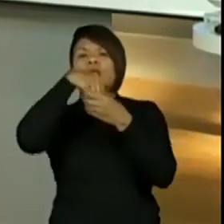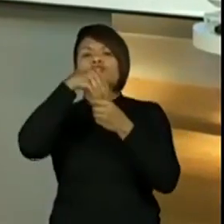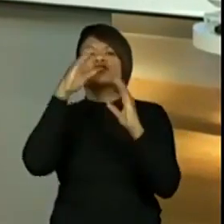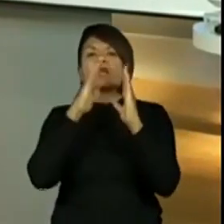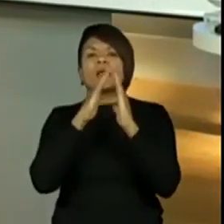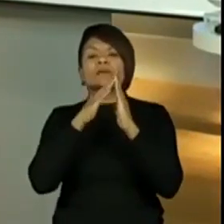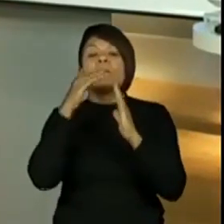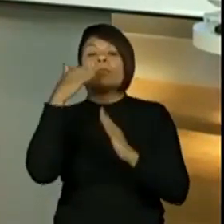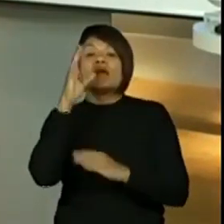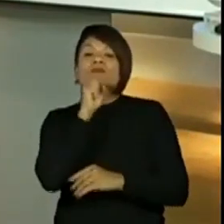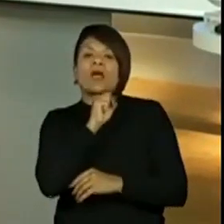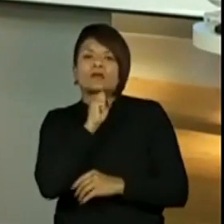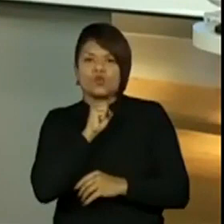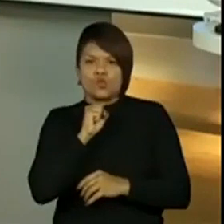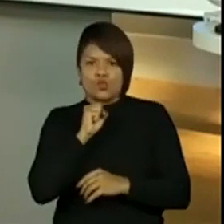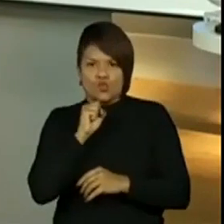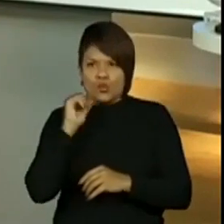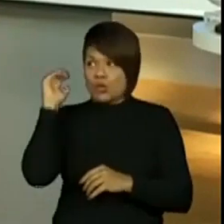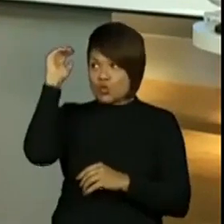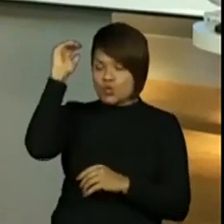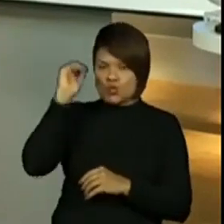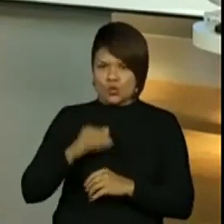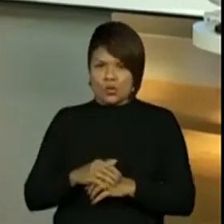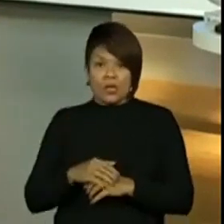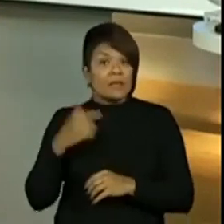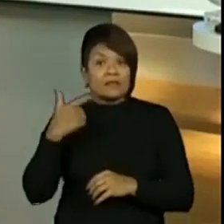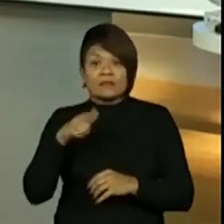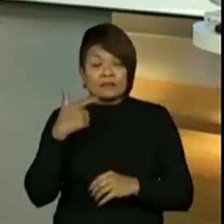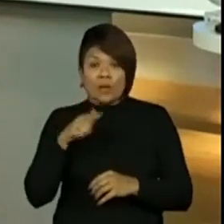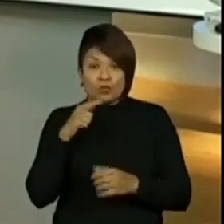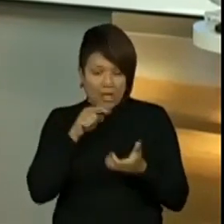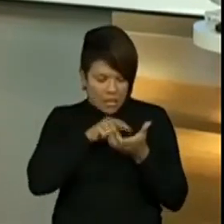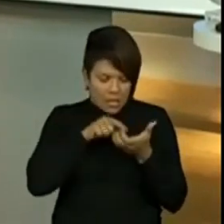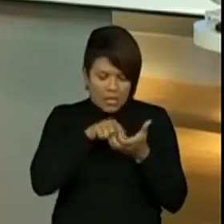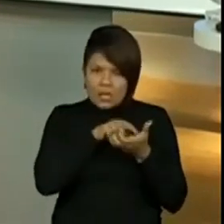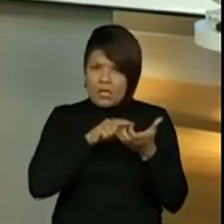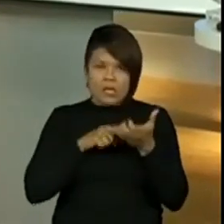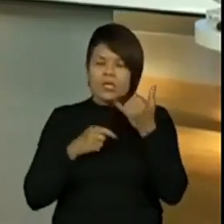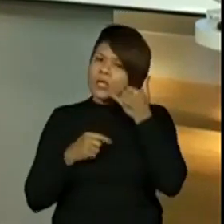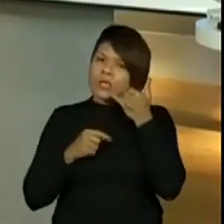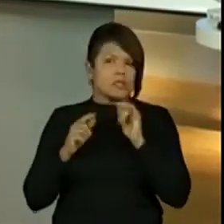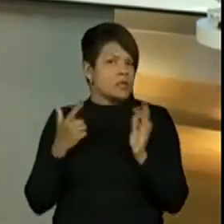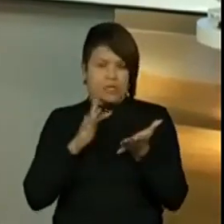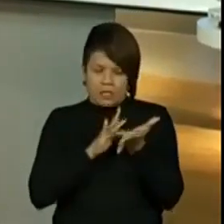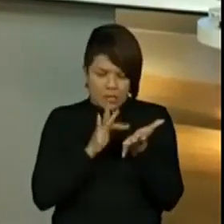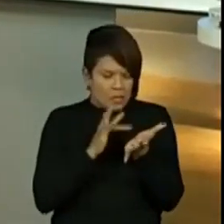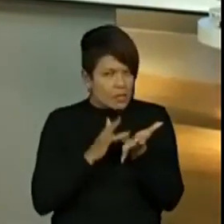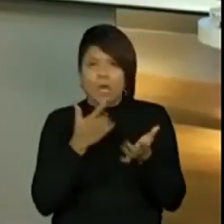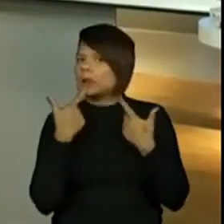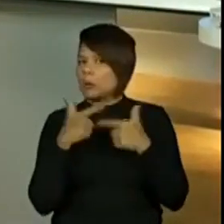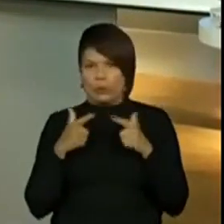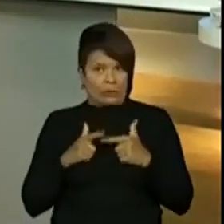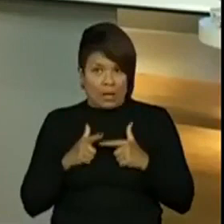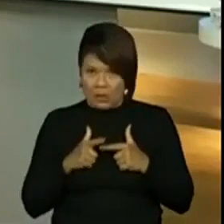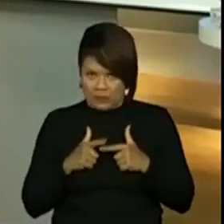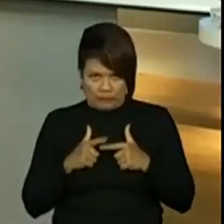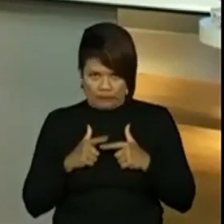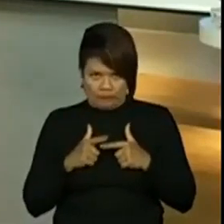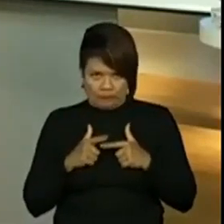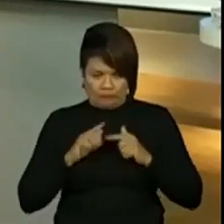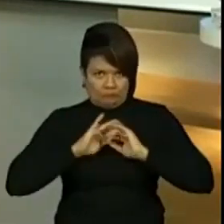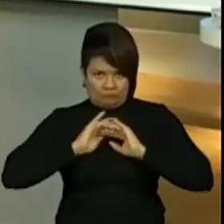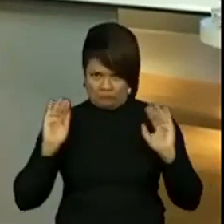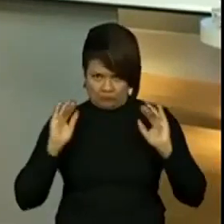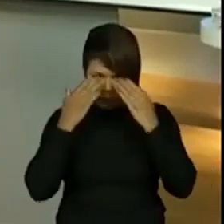se comunicavam sem ter smartphone? Vamos esquecer do smartphone. Vamos esquecer daquele celular cheio de coisa